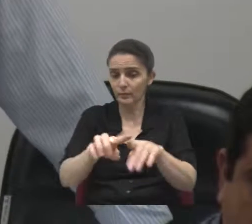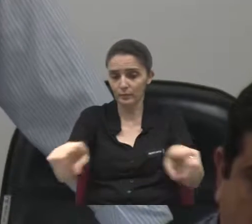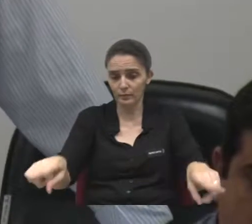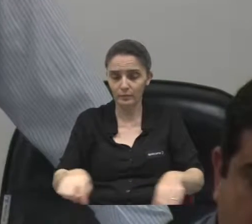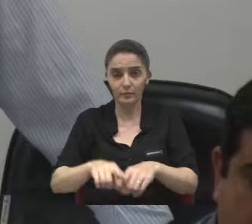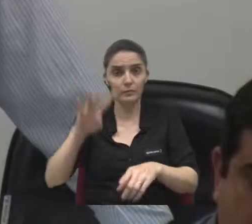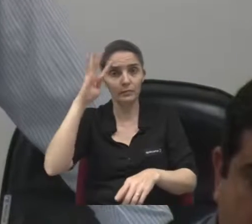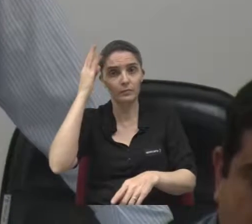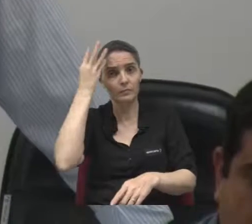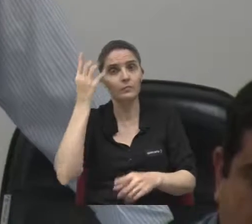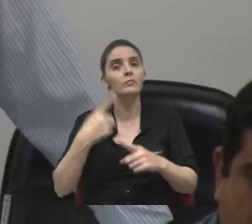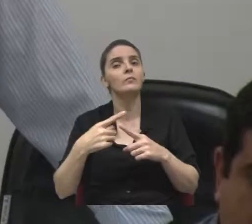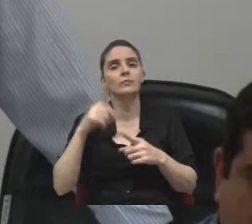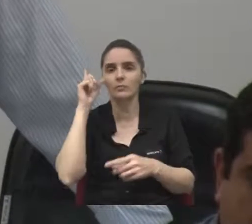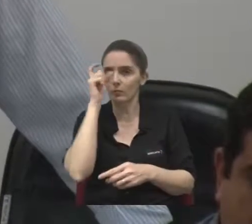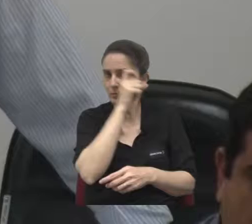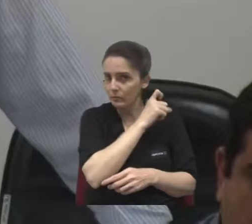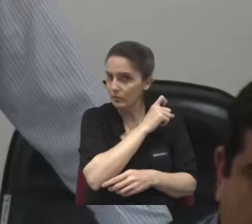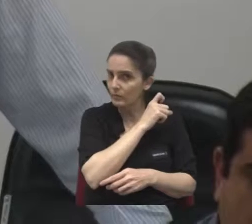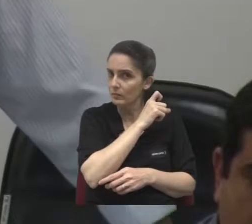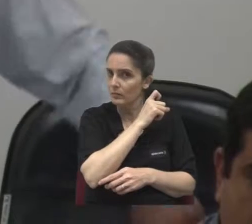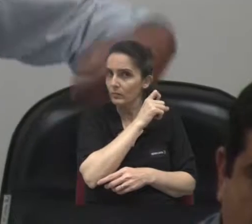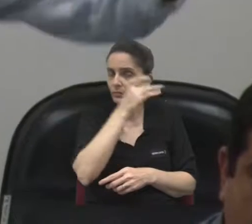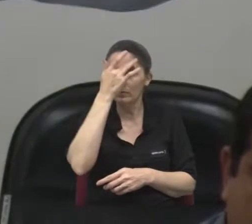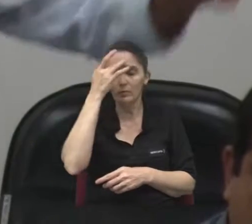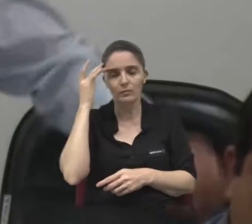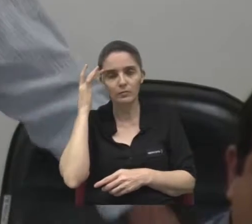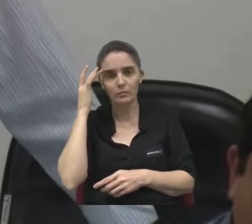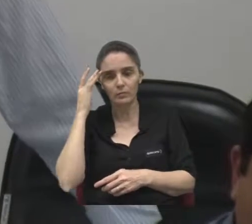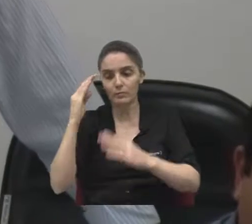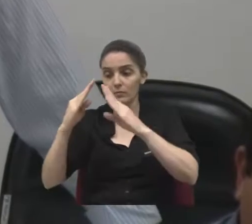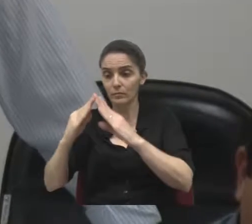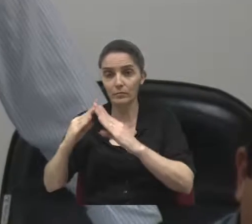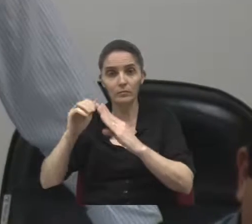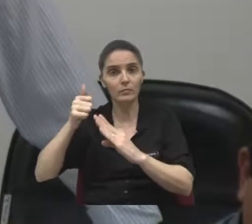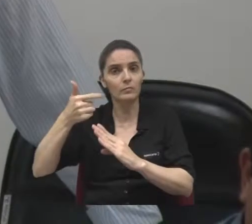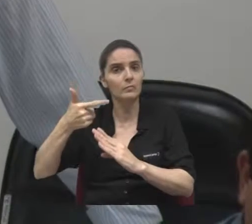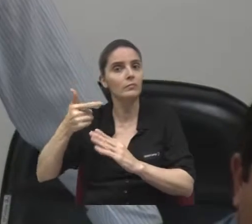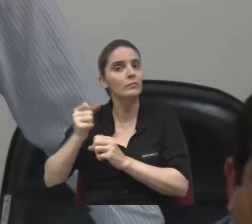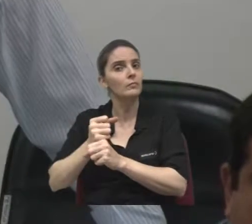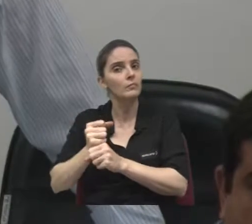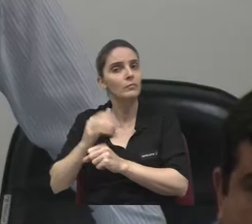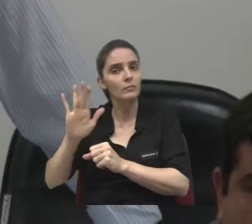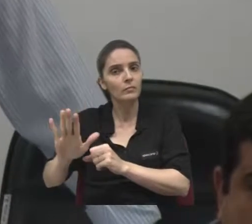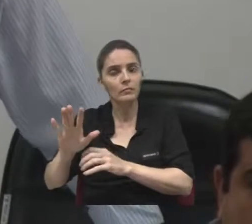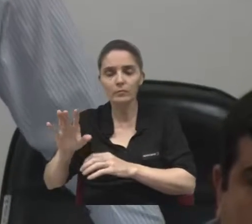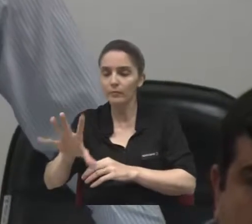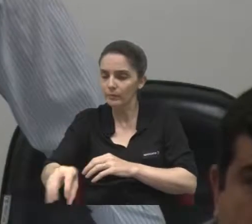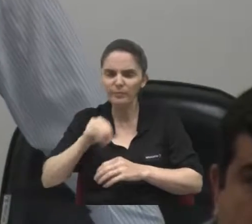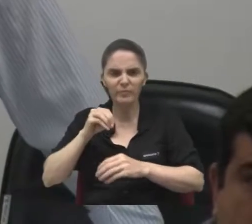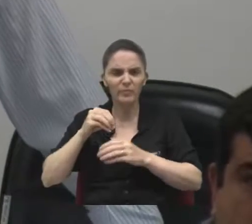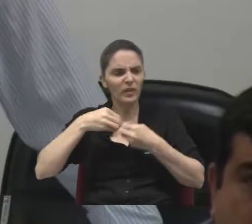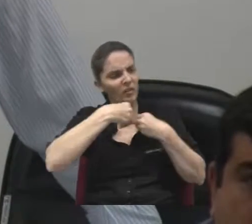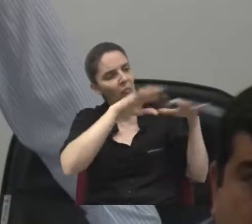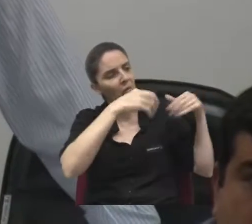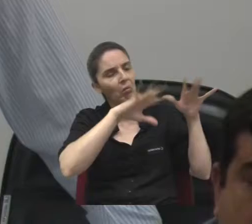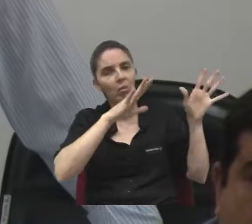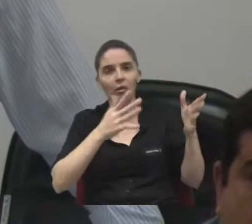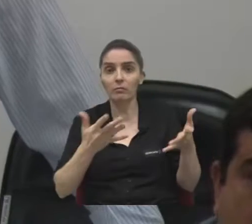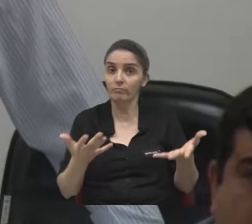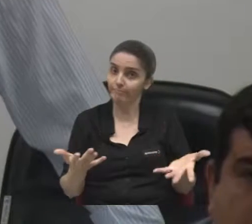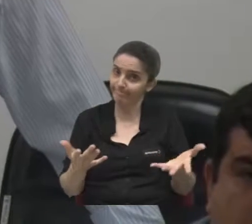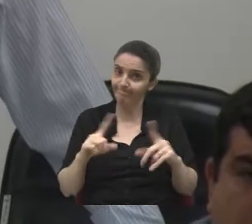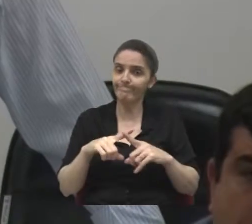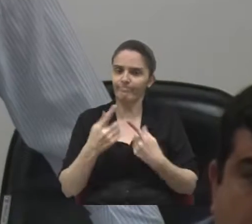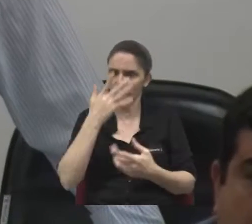difícil você tirar uma pessoa de 12 anos de uma área e descartar ela. Agora, tem pessoas que estão precisando de terra. Eu sei que tem